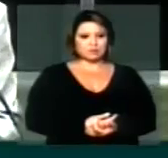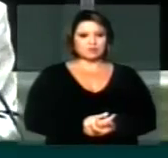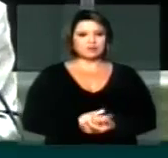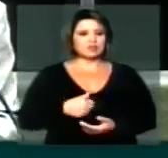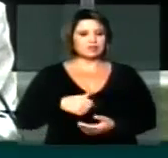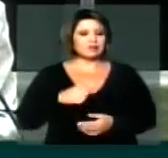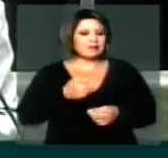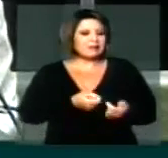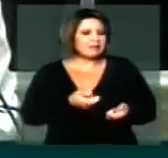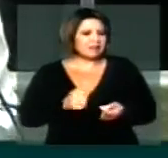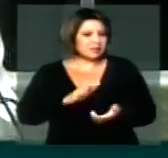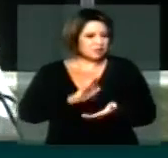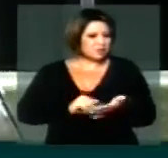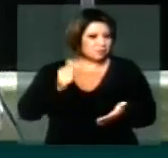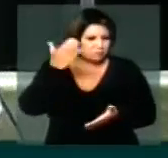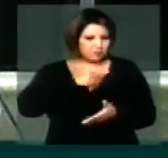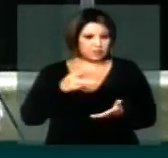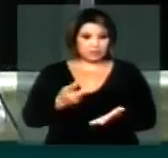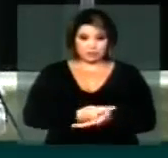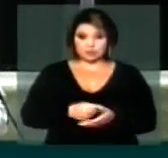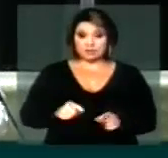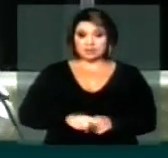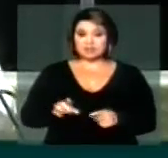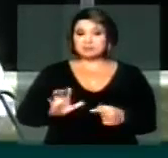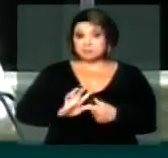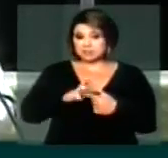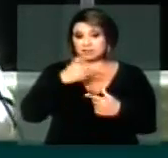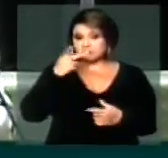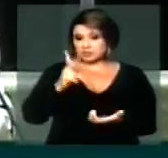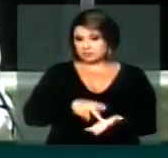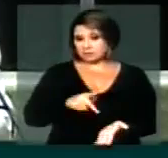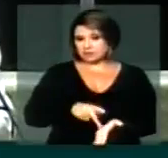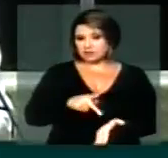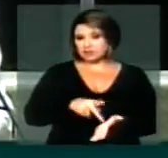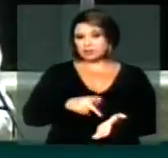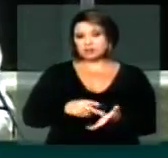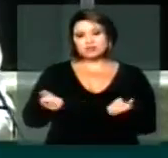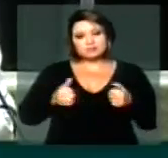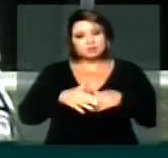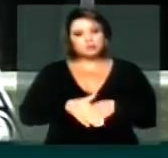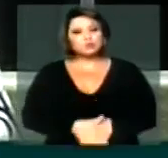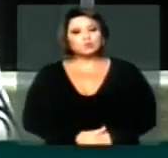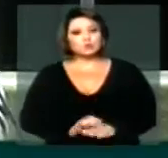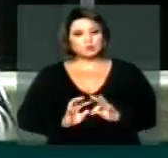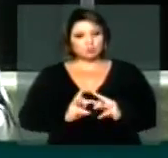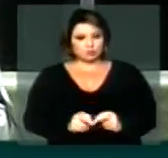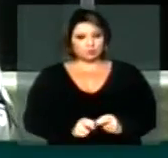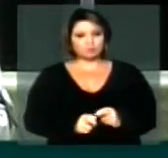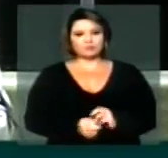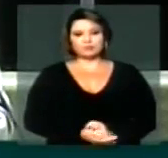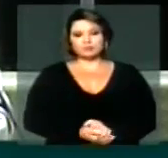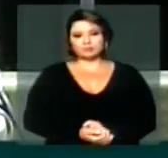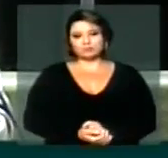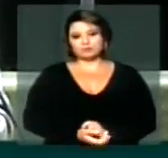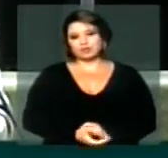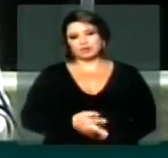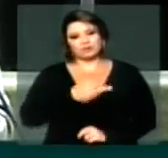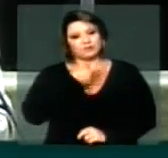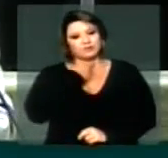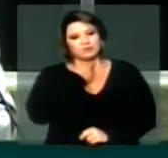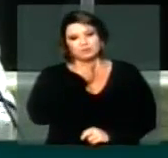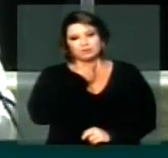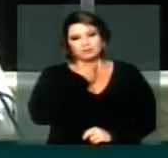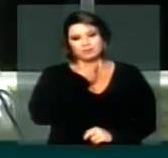elidir a realidade. Mas o Fernando Pessoa diz algo que é uma lição de humildade para todos nós. Não posso